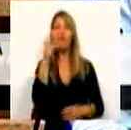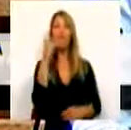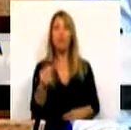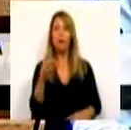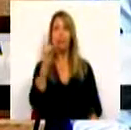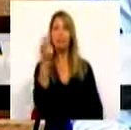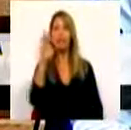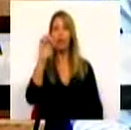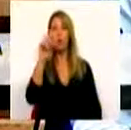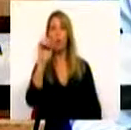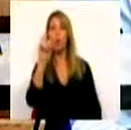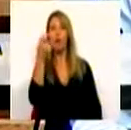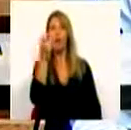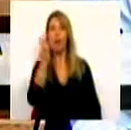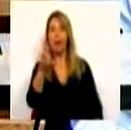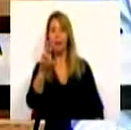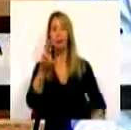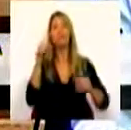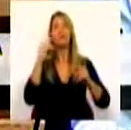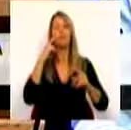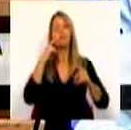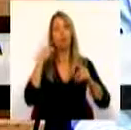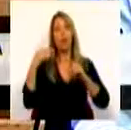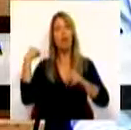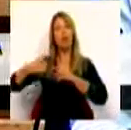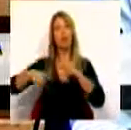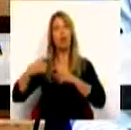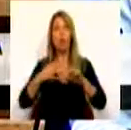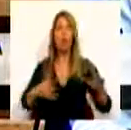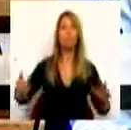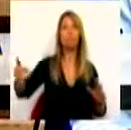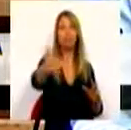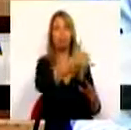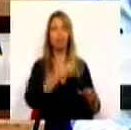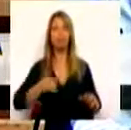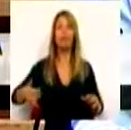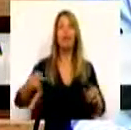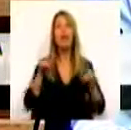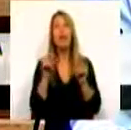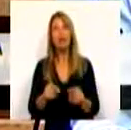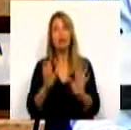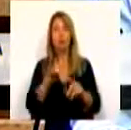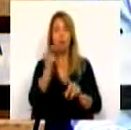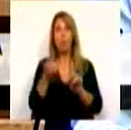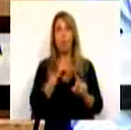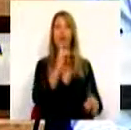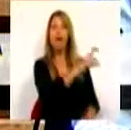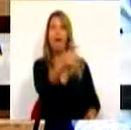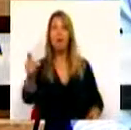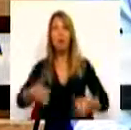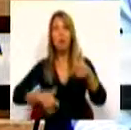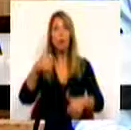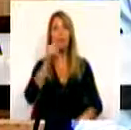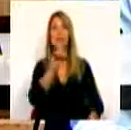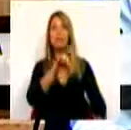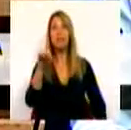perspectiva da promoção da economia circular. Este ano foi já lançado um aviso ao qual concorreram 66 empresas e 20